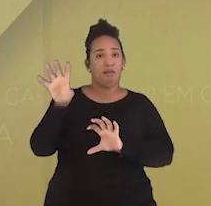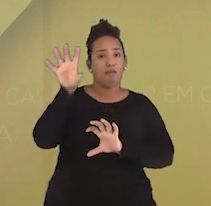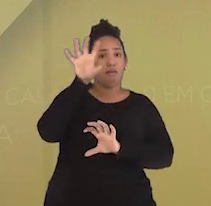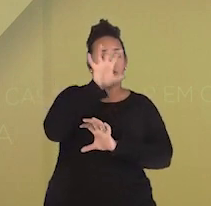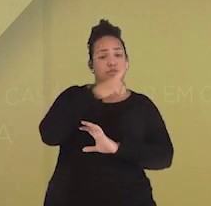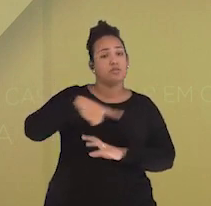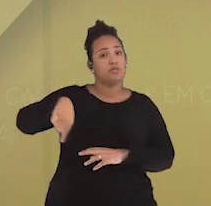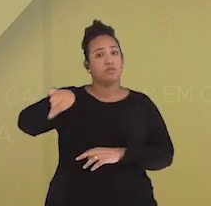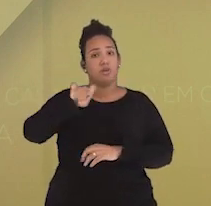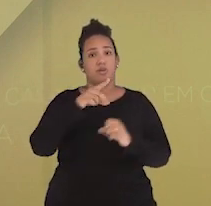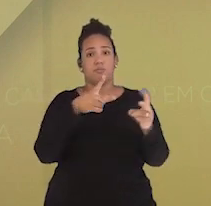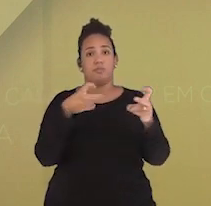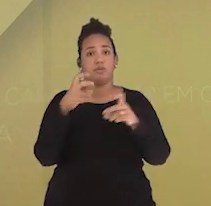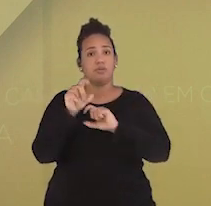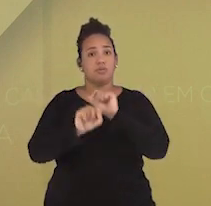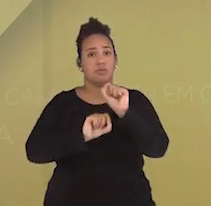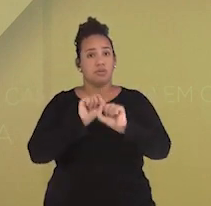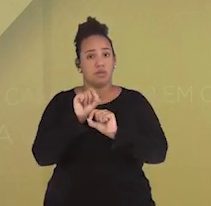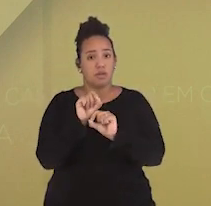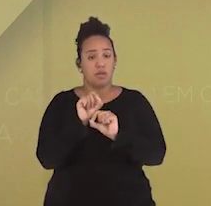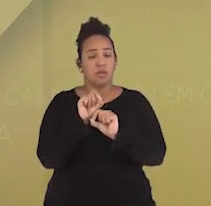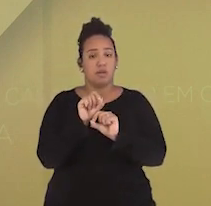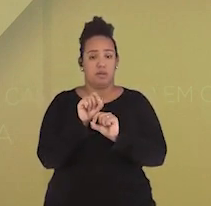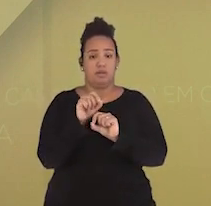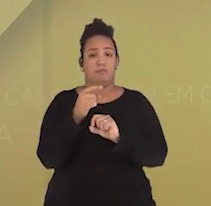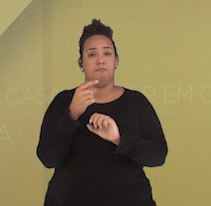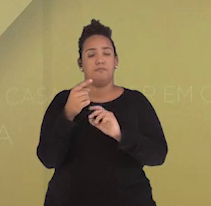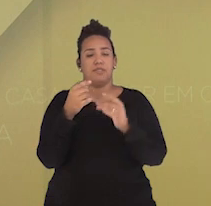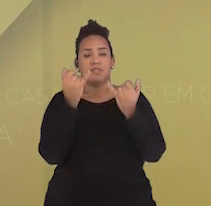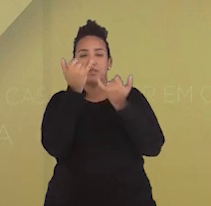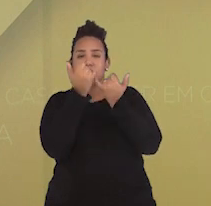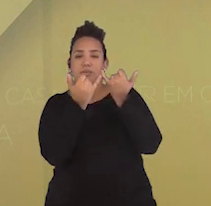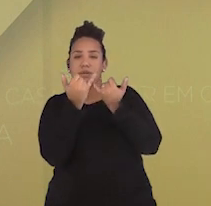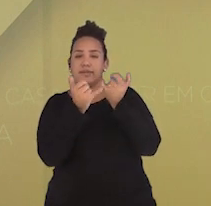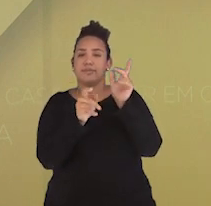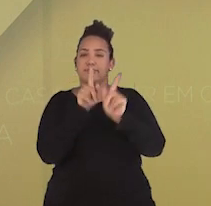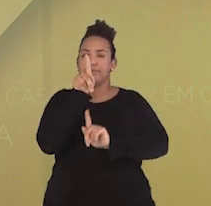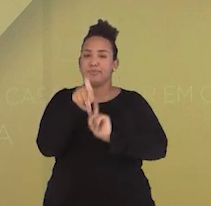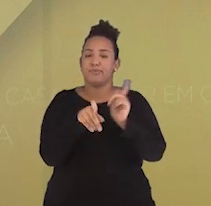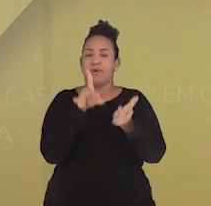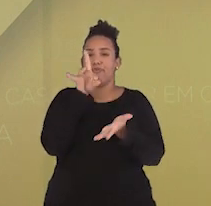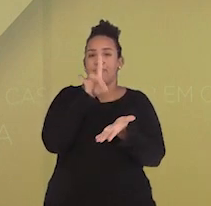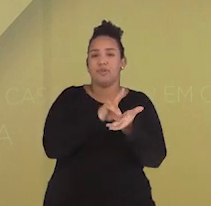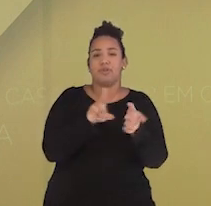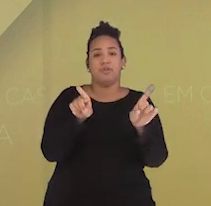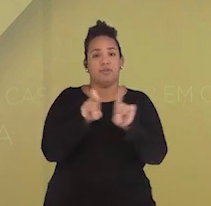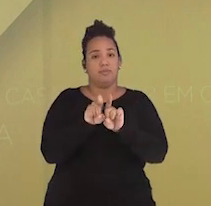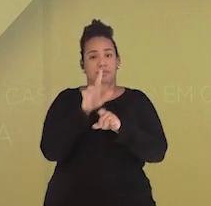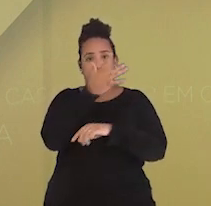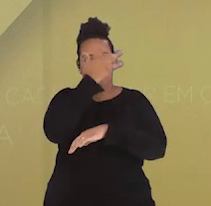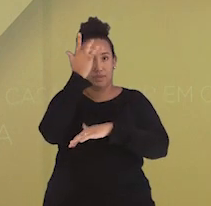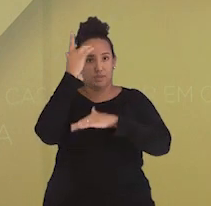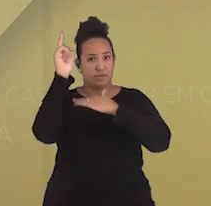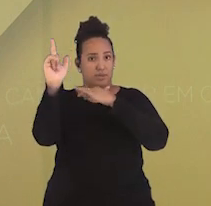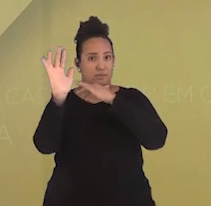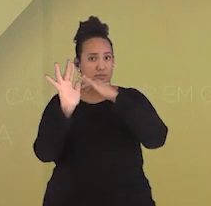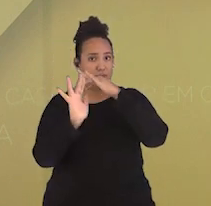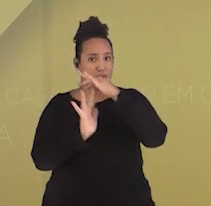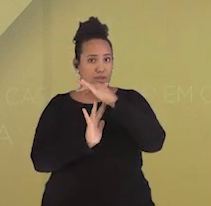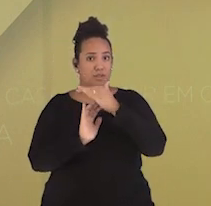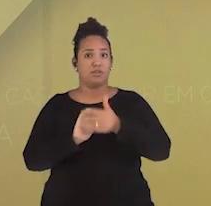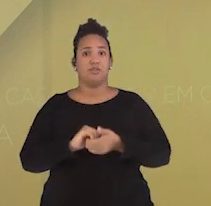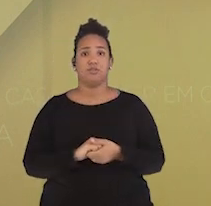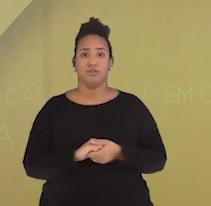possível identificar traços dos povos originários e imigrantes. São muitos dados legais